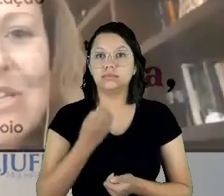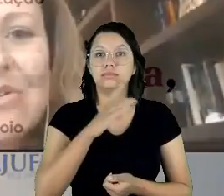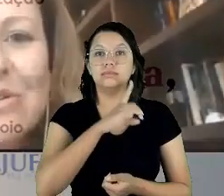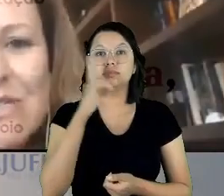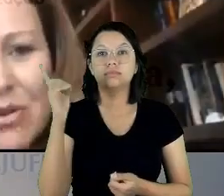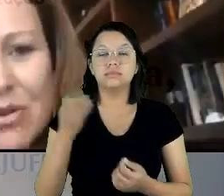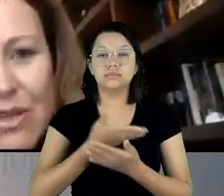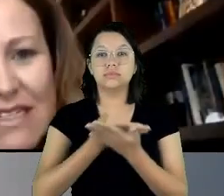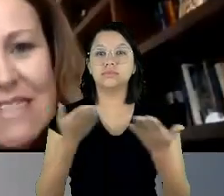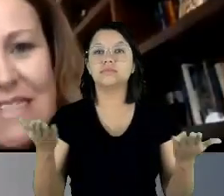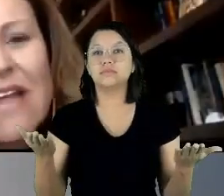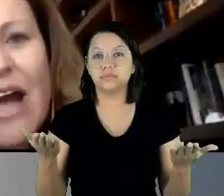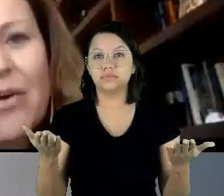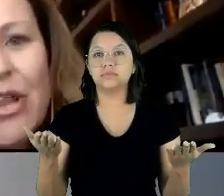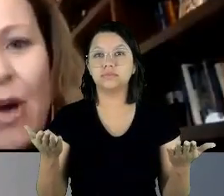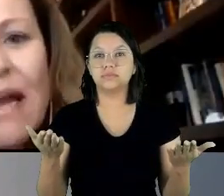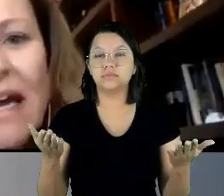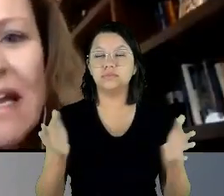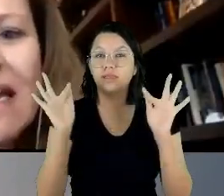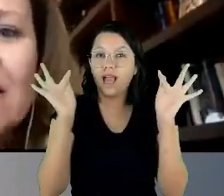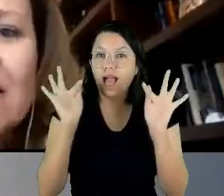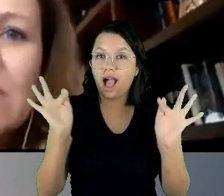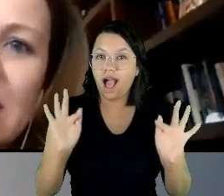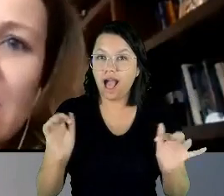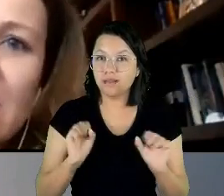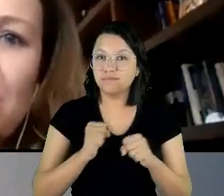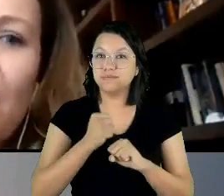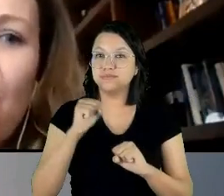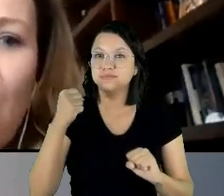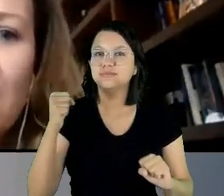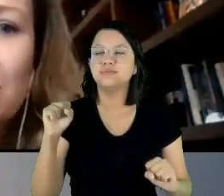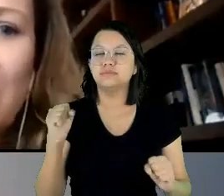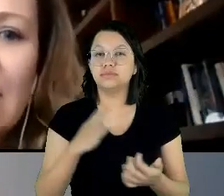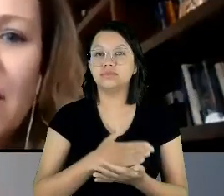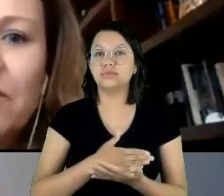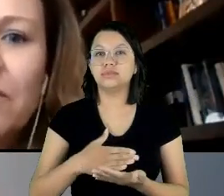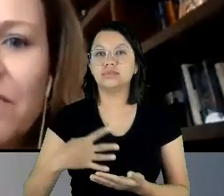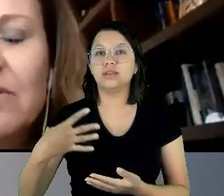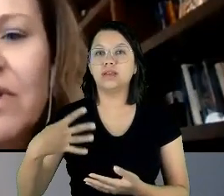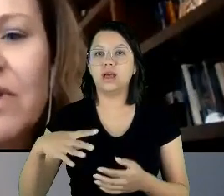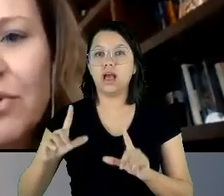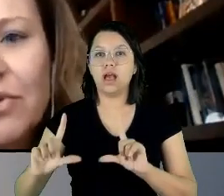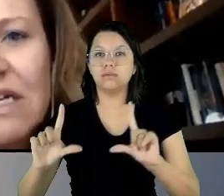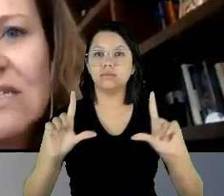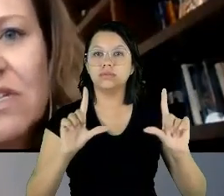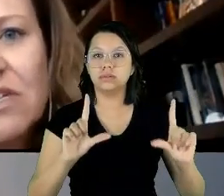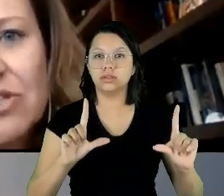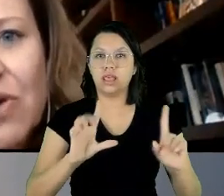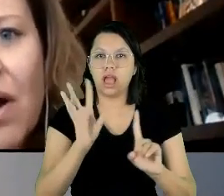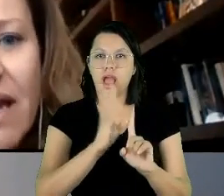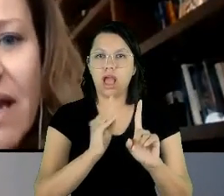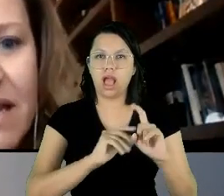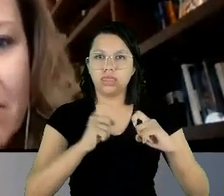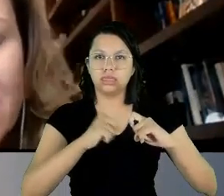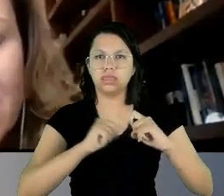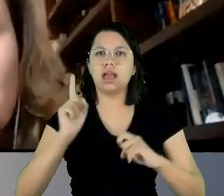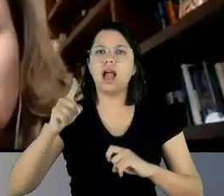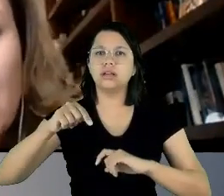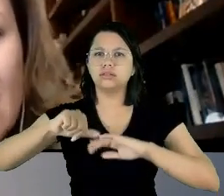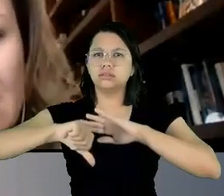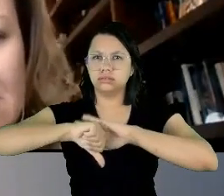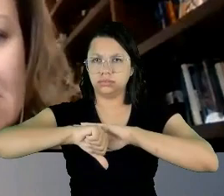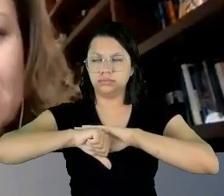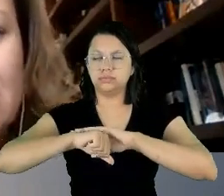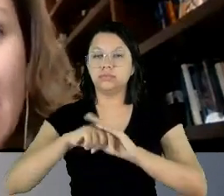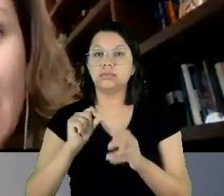Bom dia a todos e todas. É com enorme alegria que damos início ao quarto painel do evento Importunação Sexual é Crime,